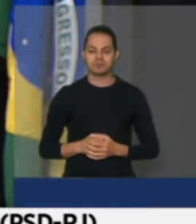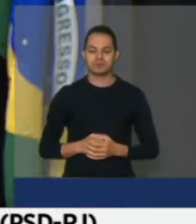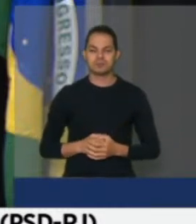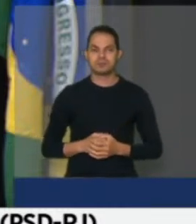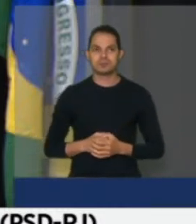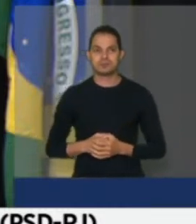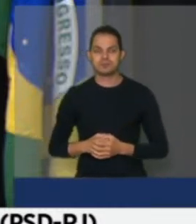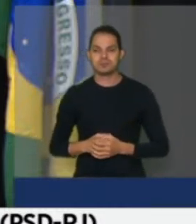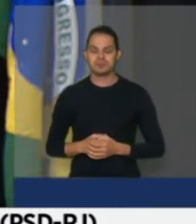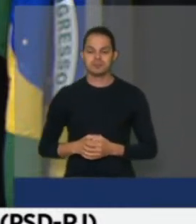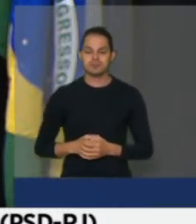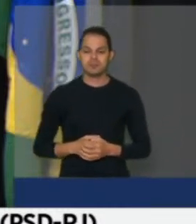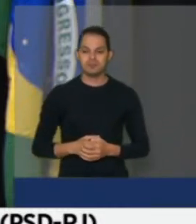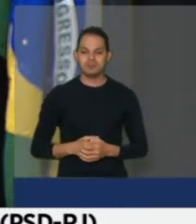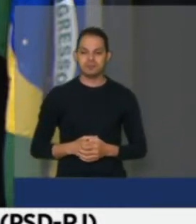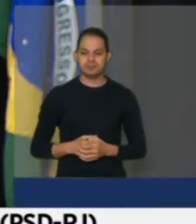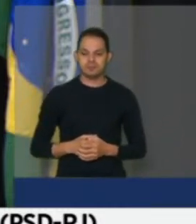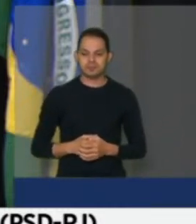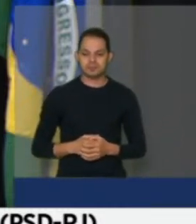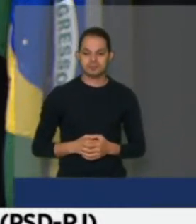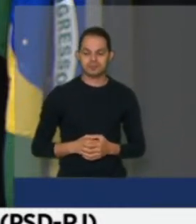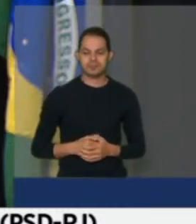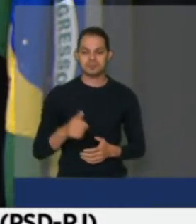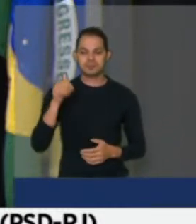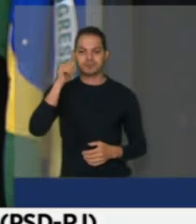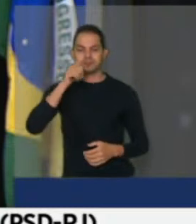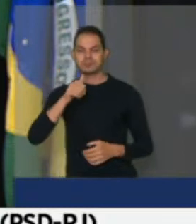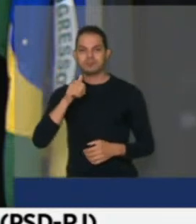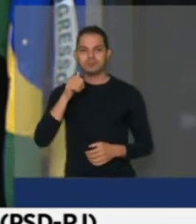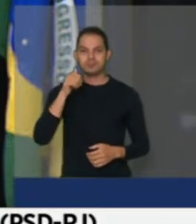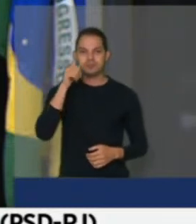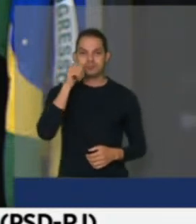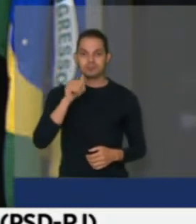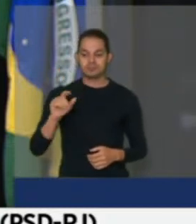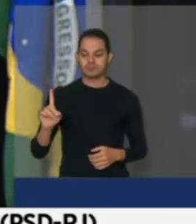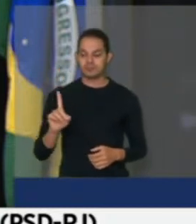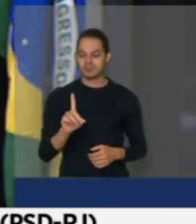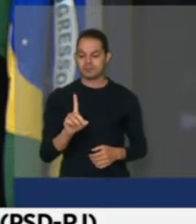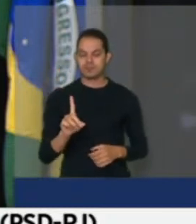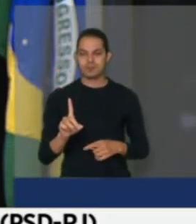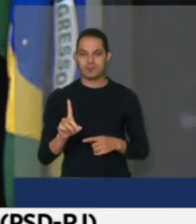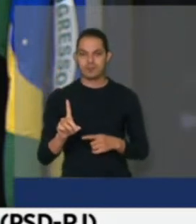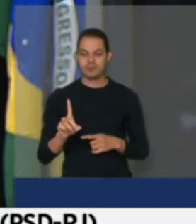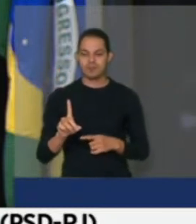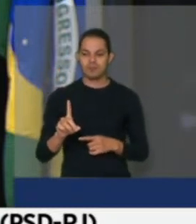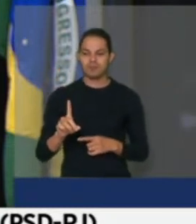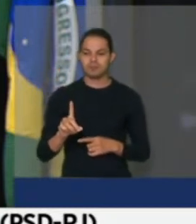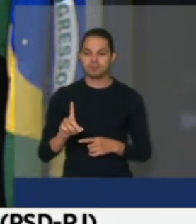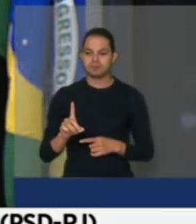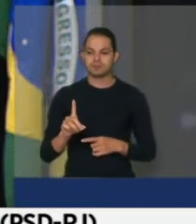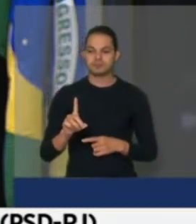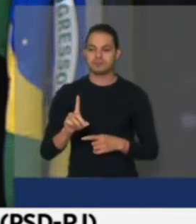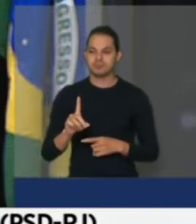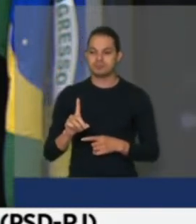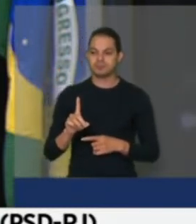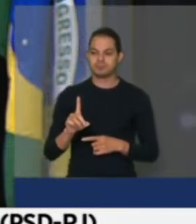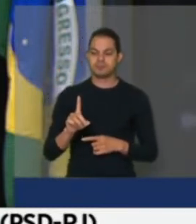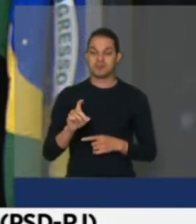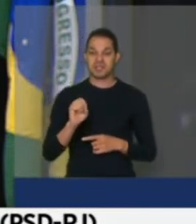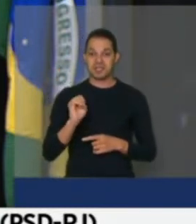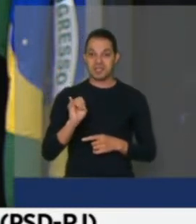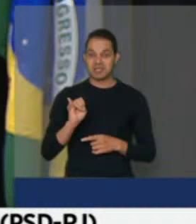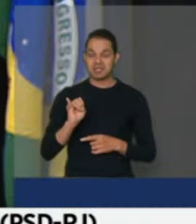cenário? Ainda que a representada, por qualquer motivo, tenha uma